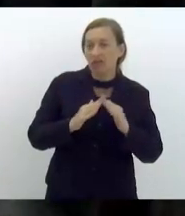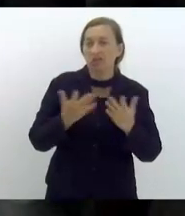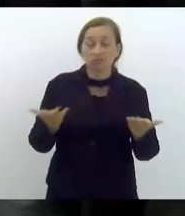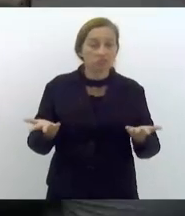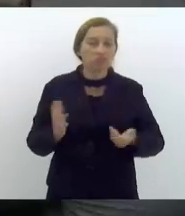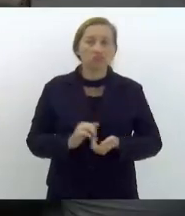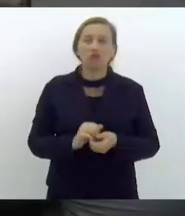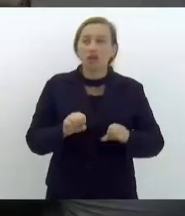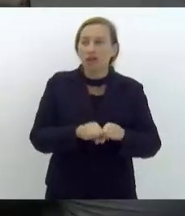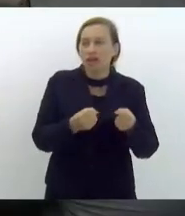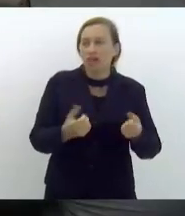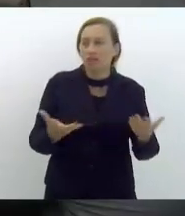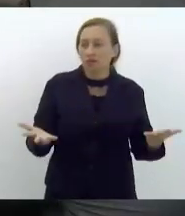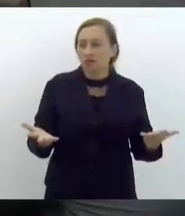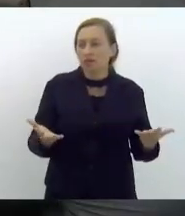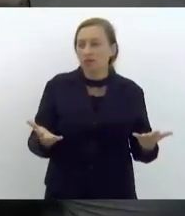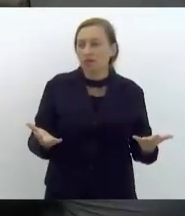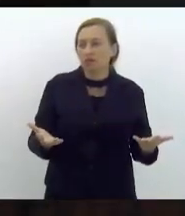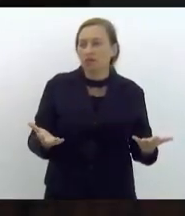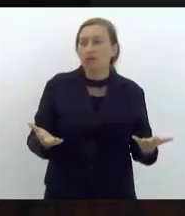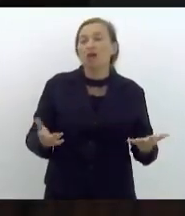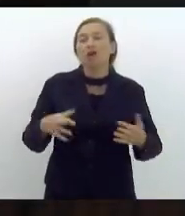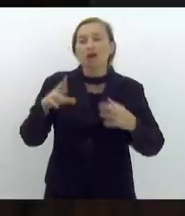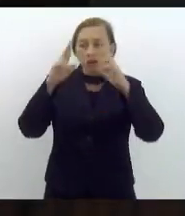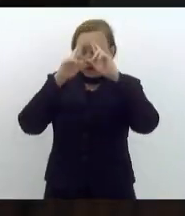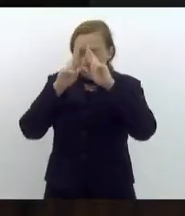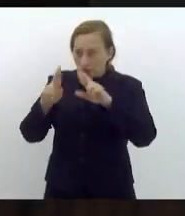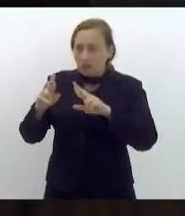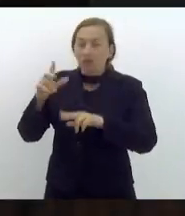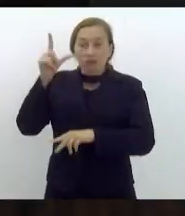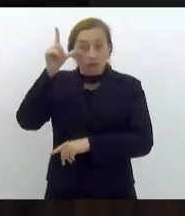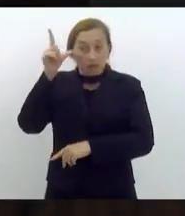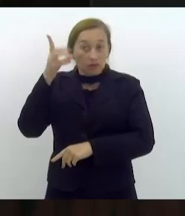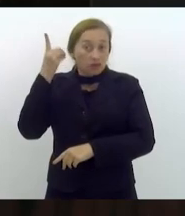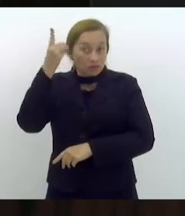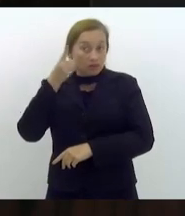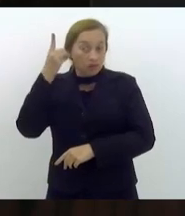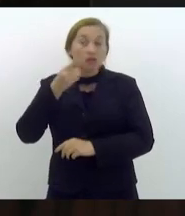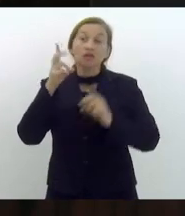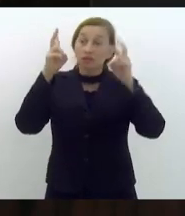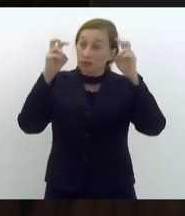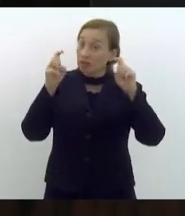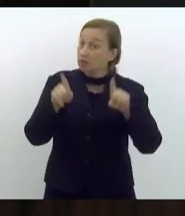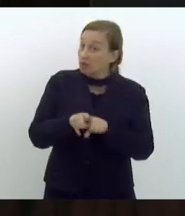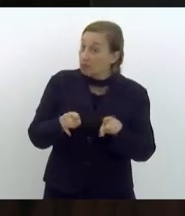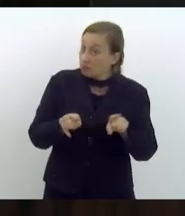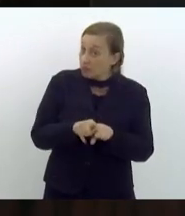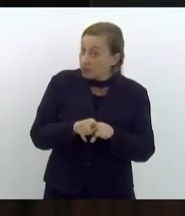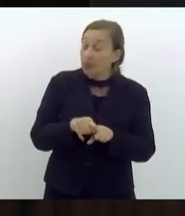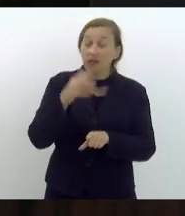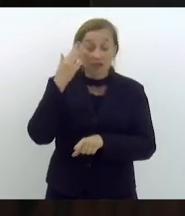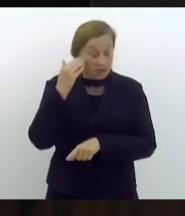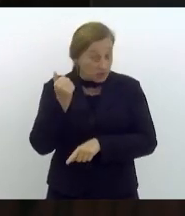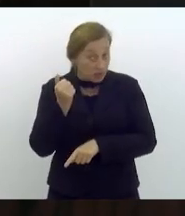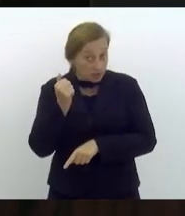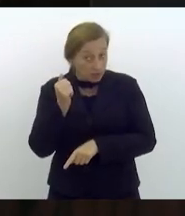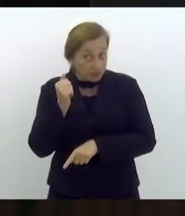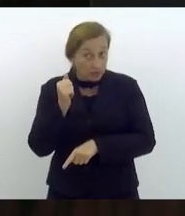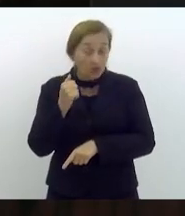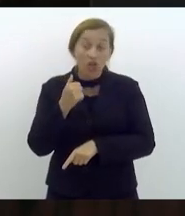eu tenho Total respeito a vossa excelência e muito respeito a esse tema também você sabe disso